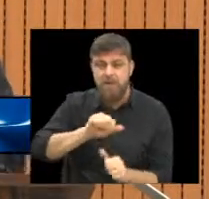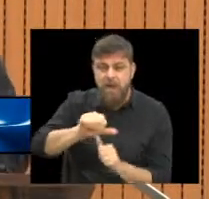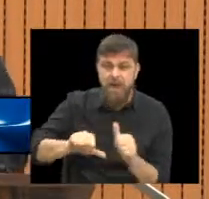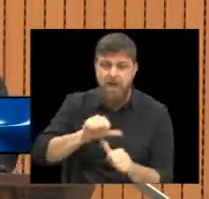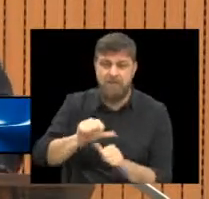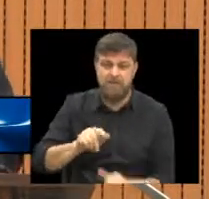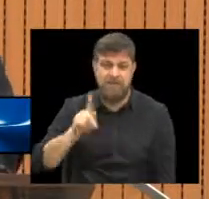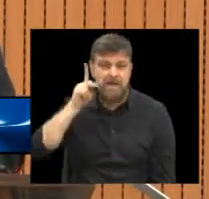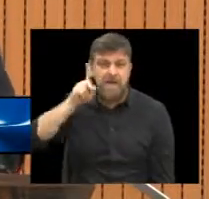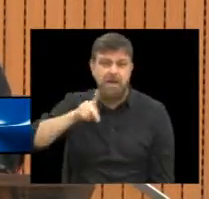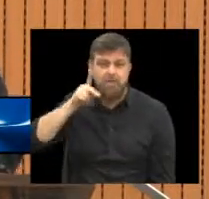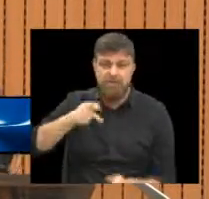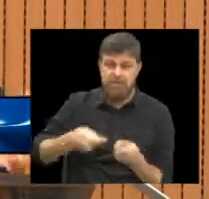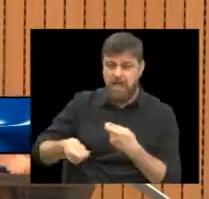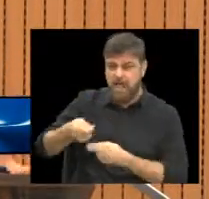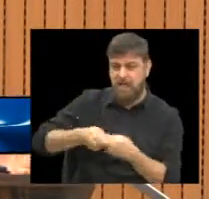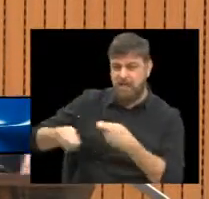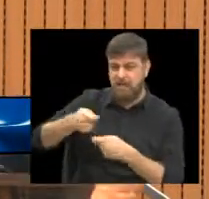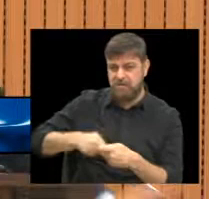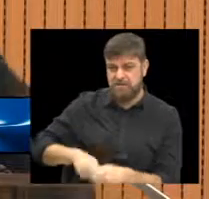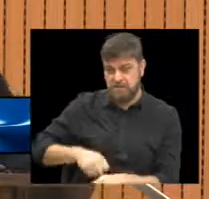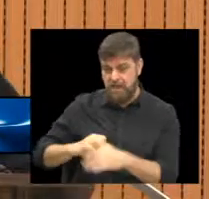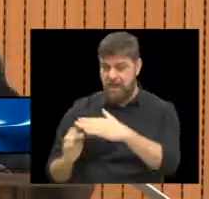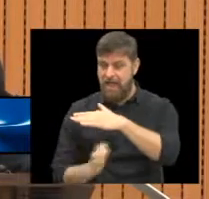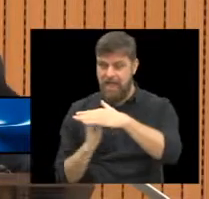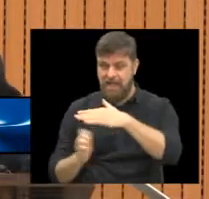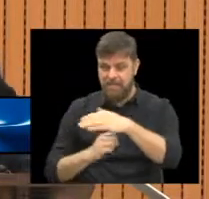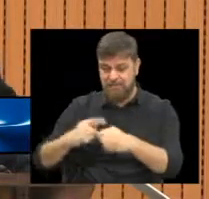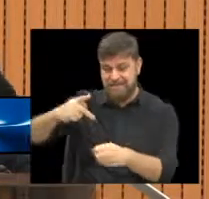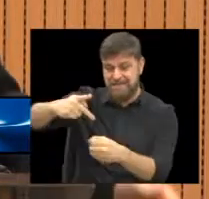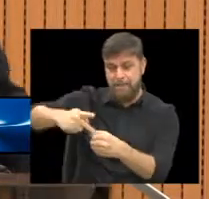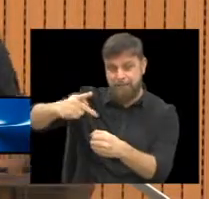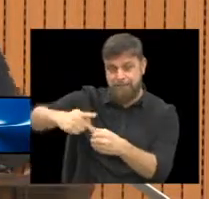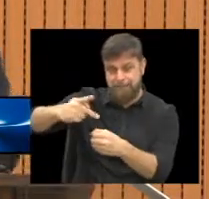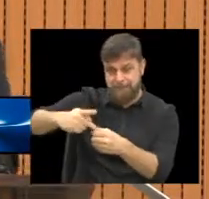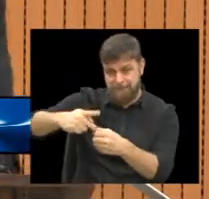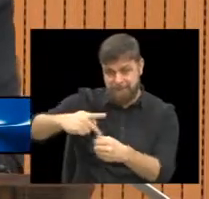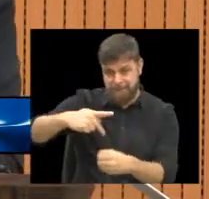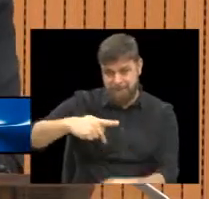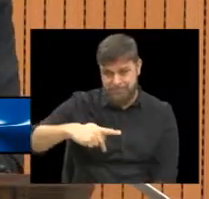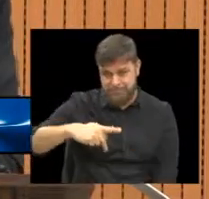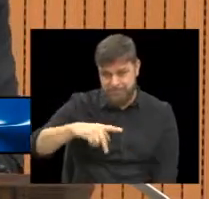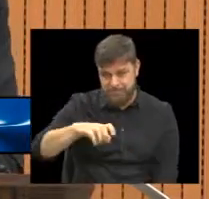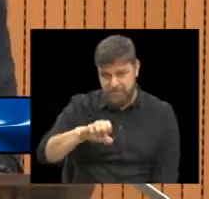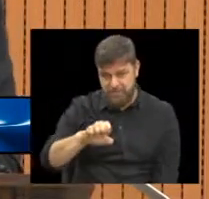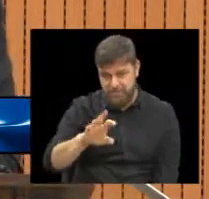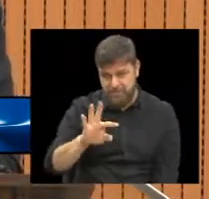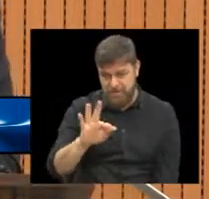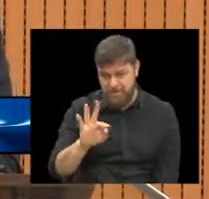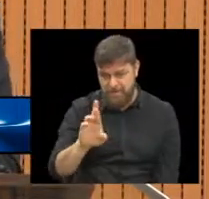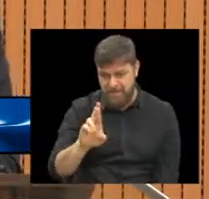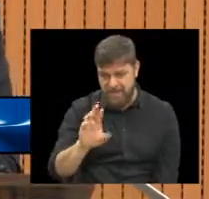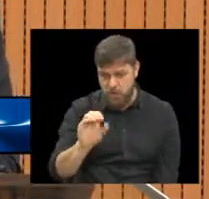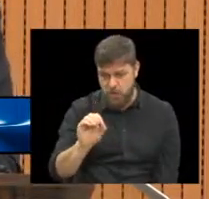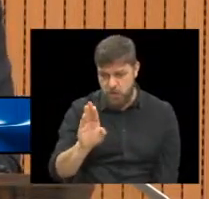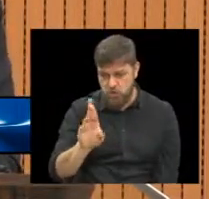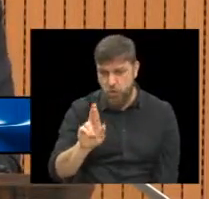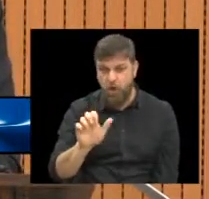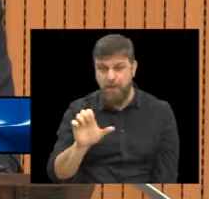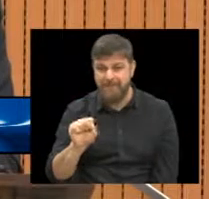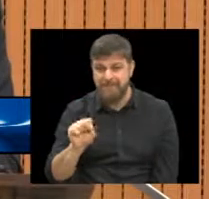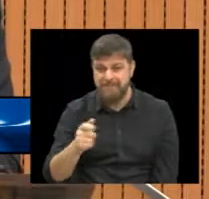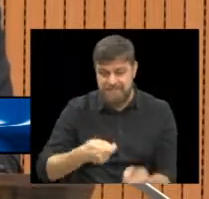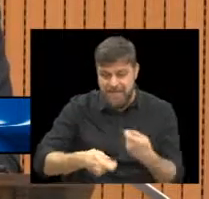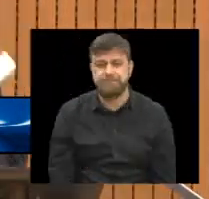política da gestão da Petrobras, a maior empresa desse país, né? E especialmente na gestão dos preços